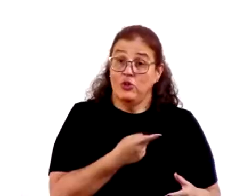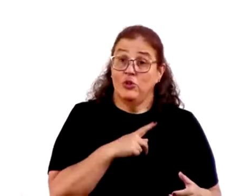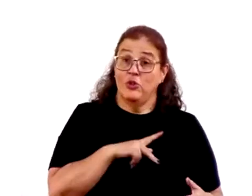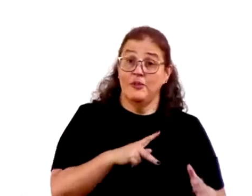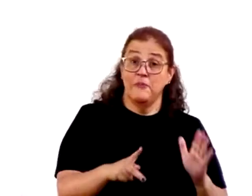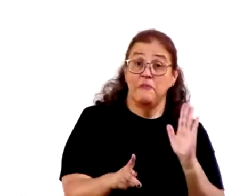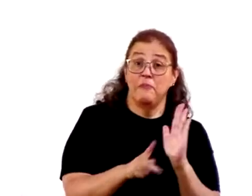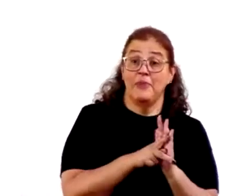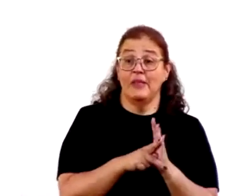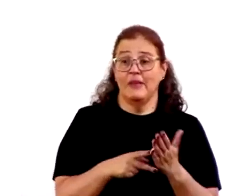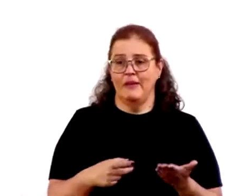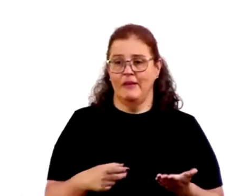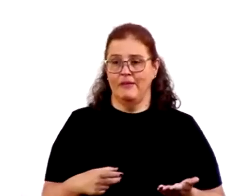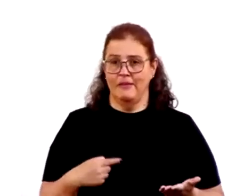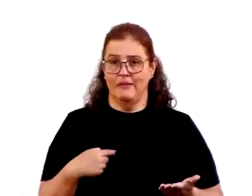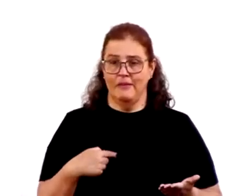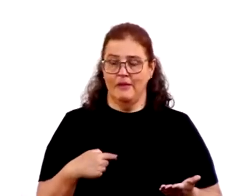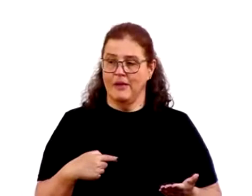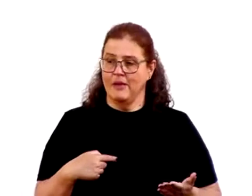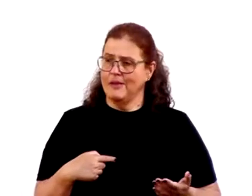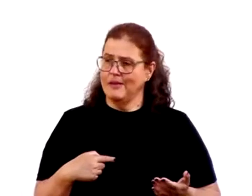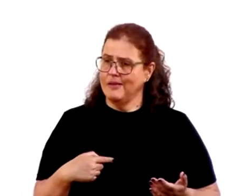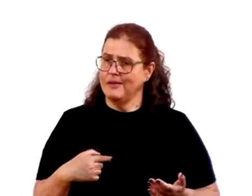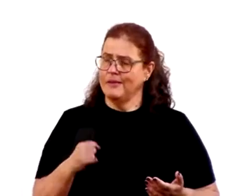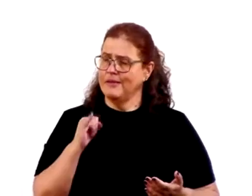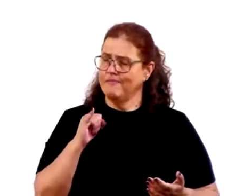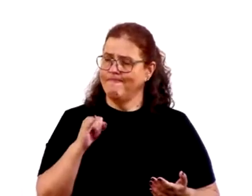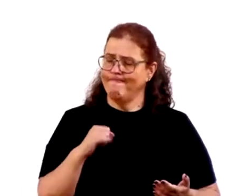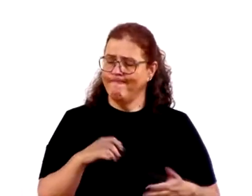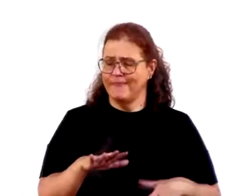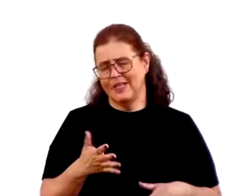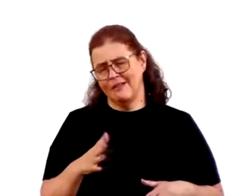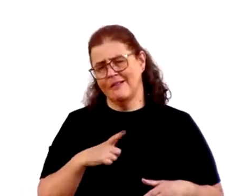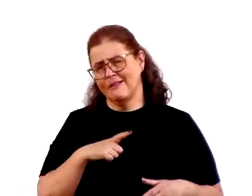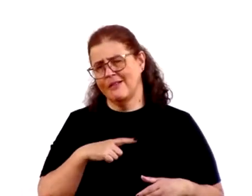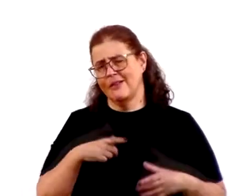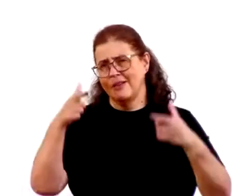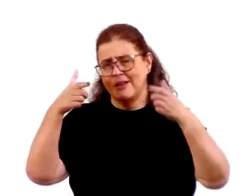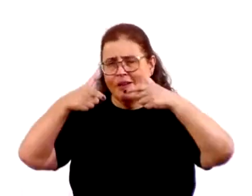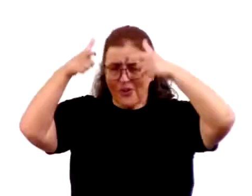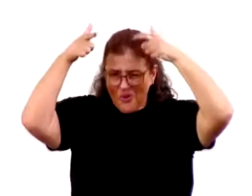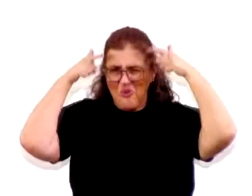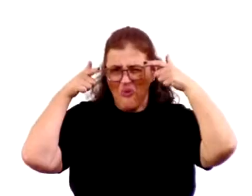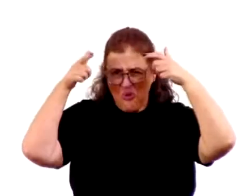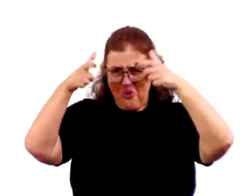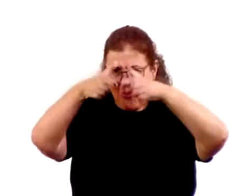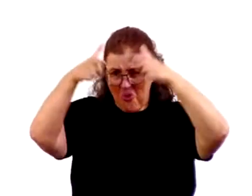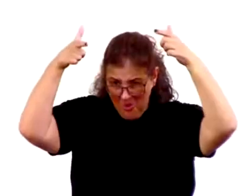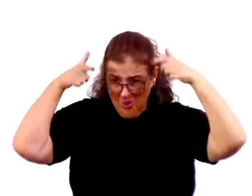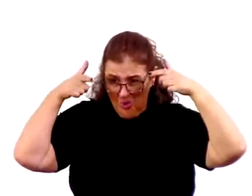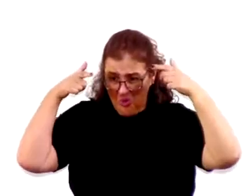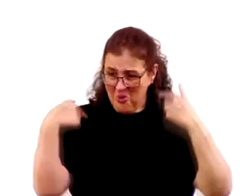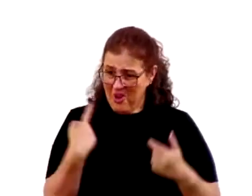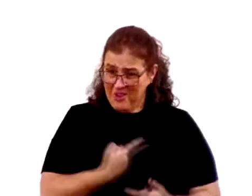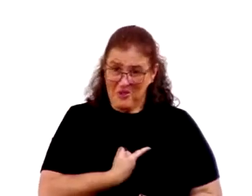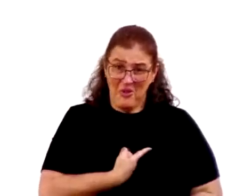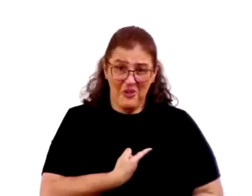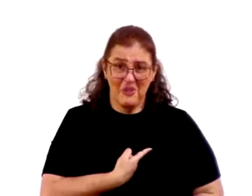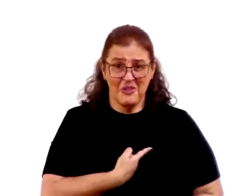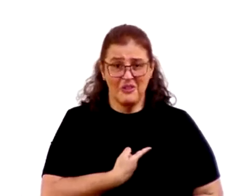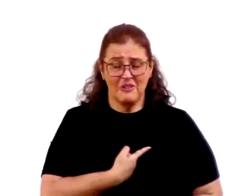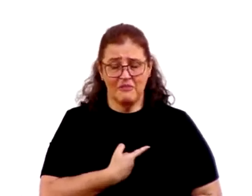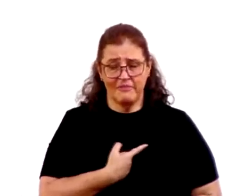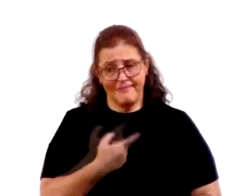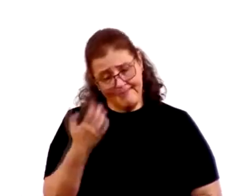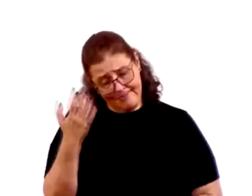Será que cabe em nós uma coroa para a nossa vida? Será que cabe? Eu sei que a sua